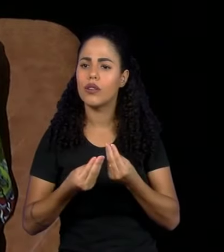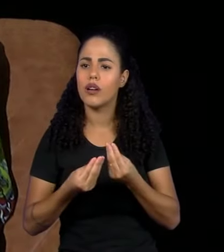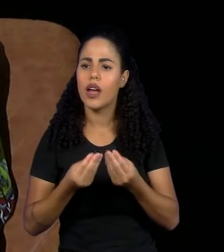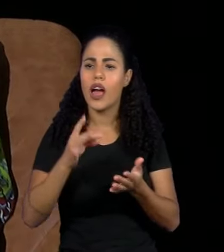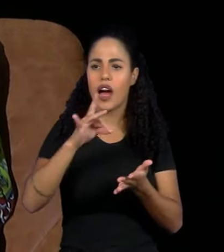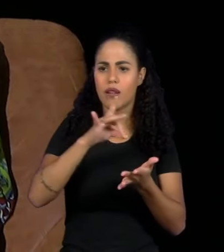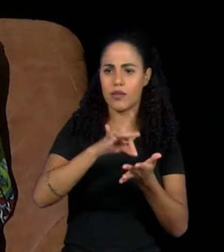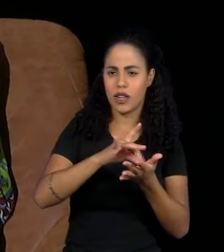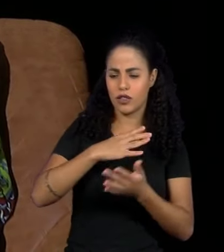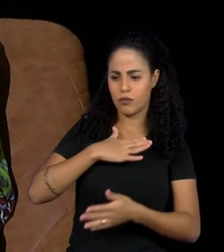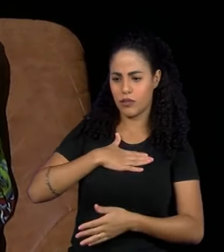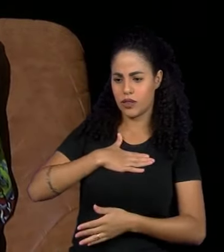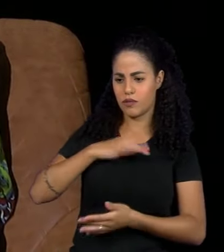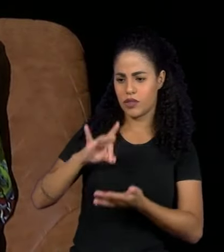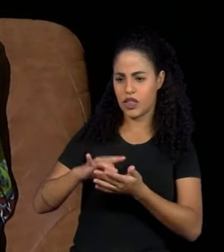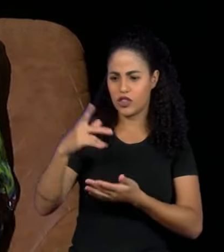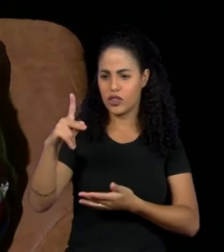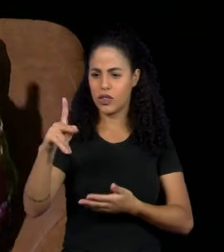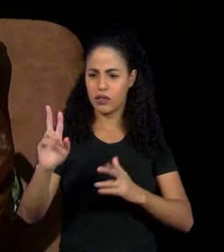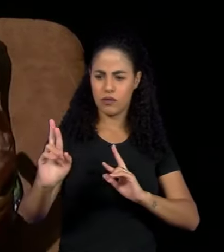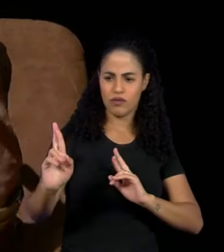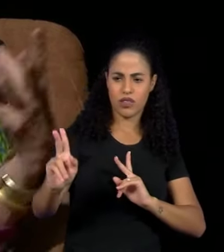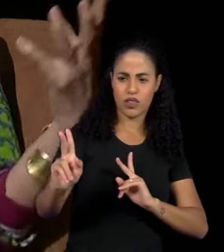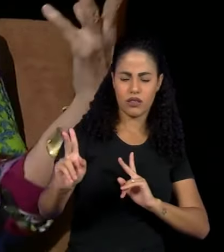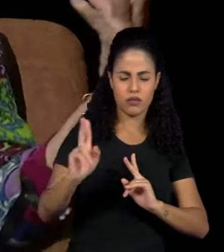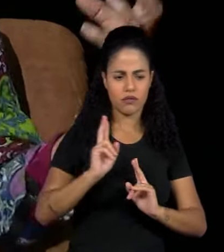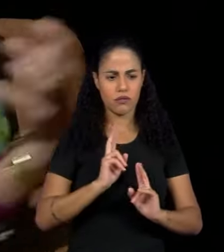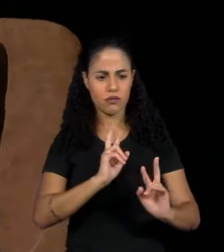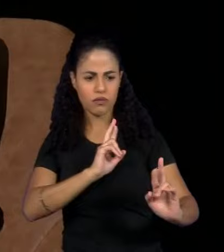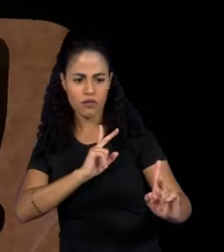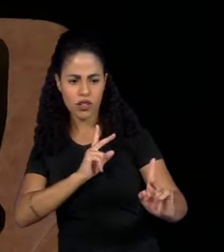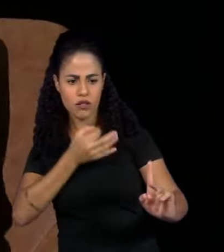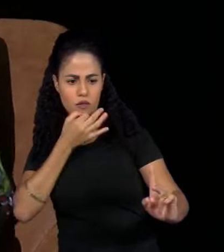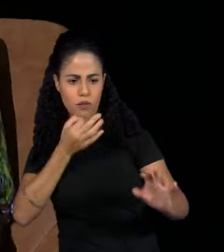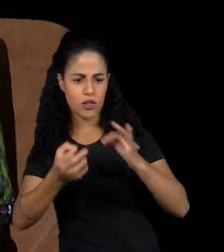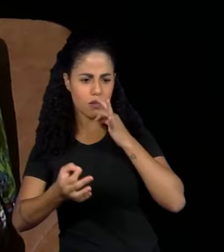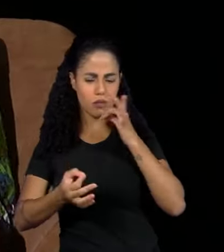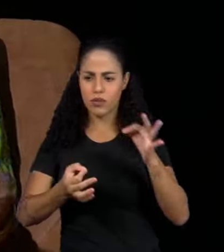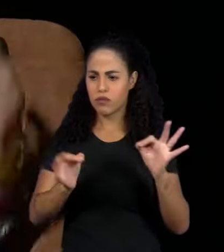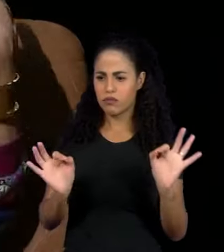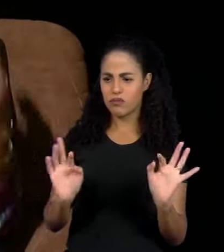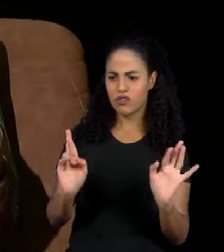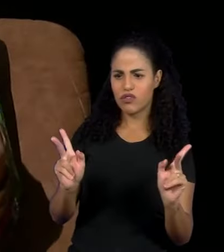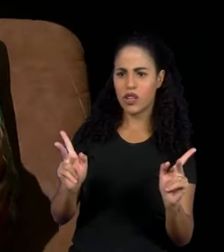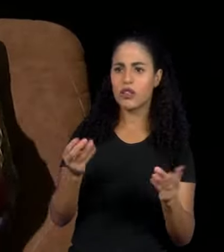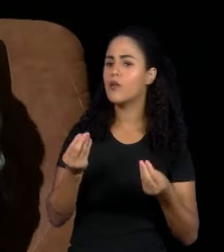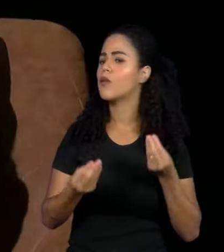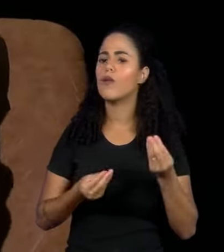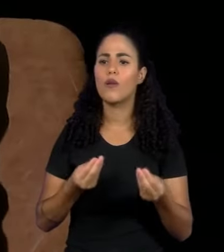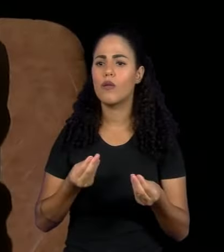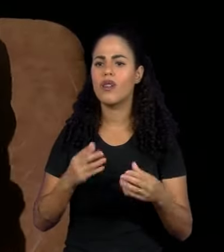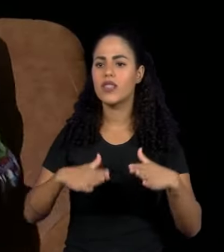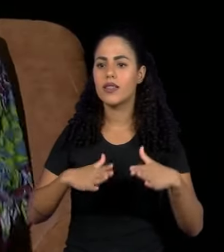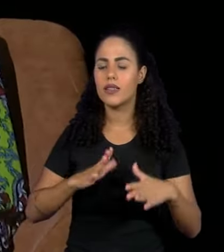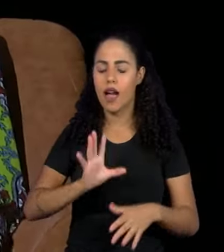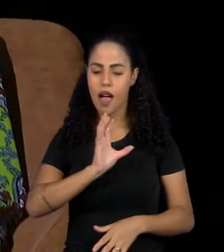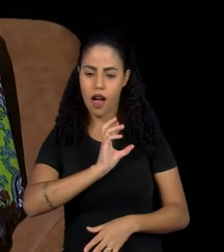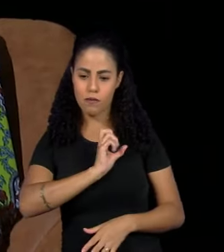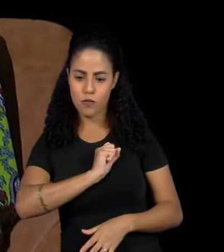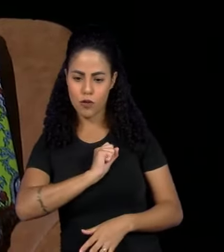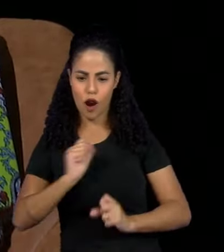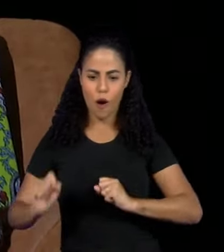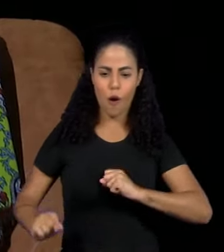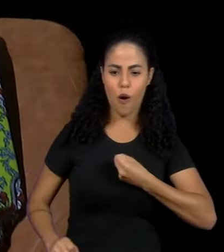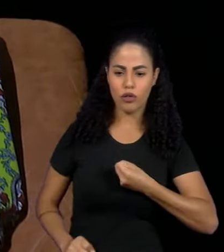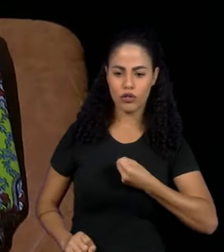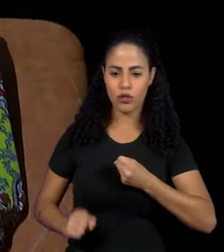outro é diferente da sua? O que você faz com esses sentimentos tão antagônicos? O ódio e o amor que você sente por uma mesma